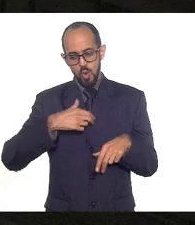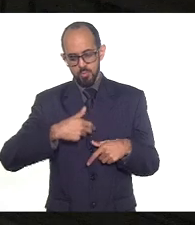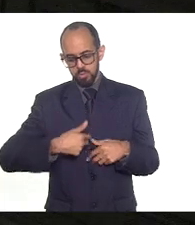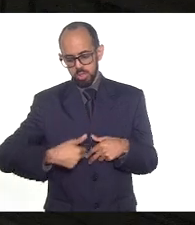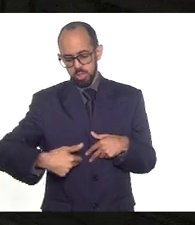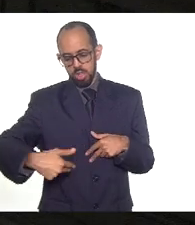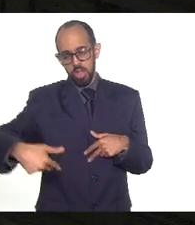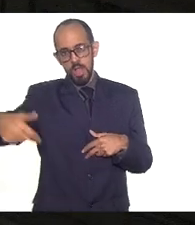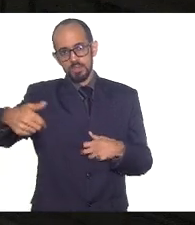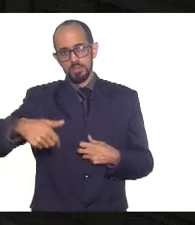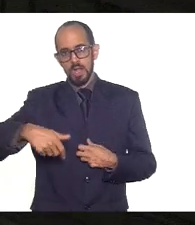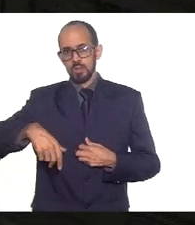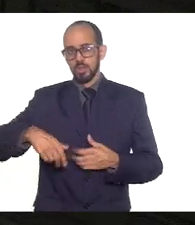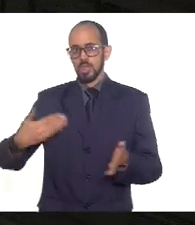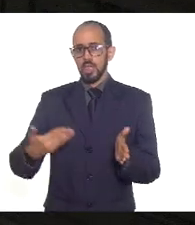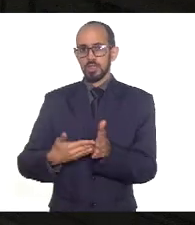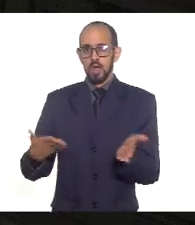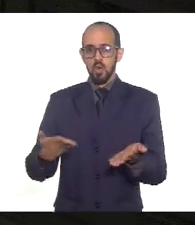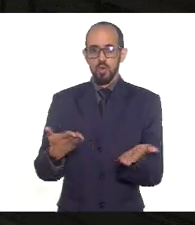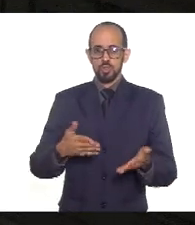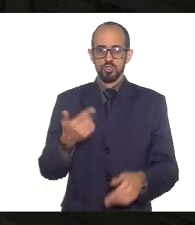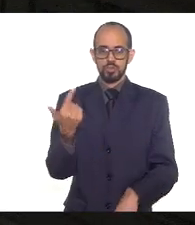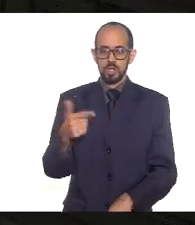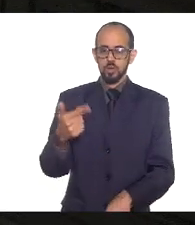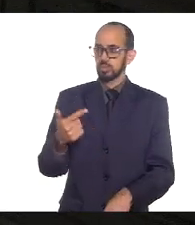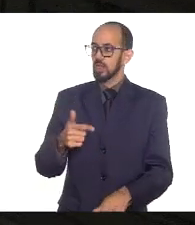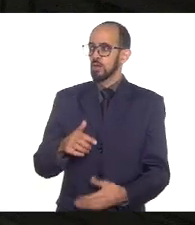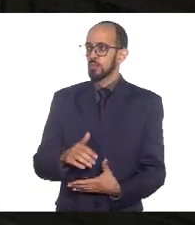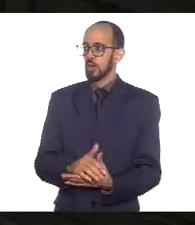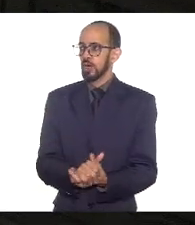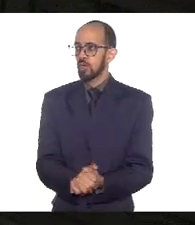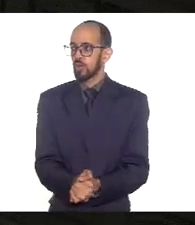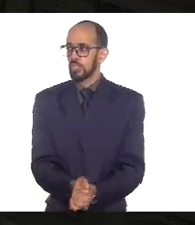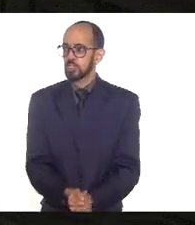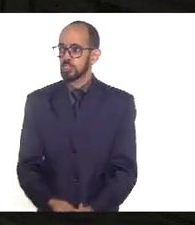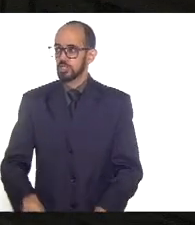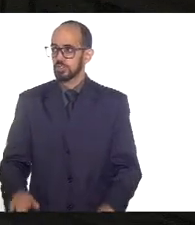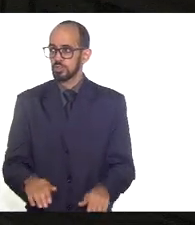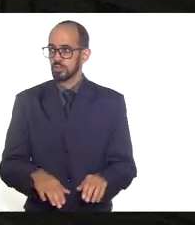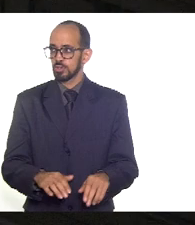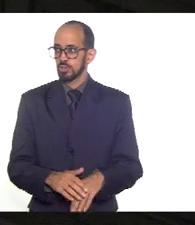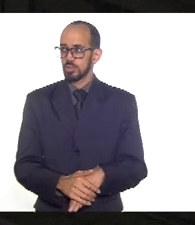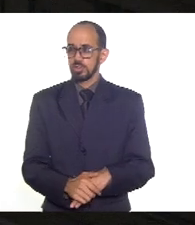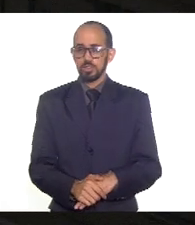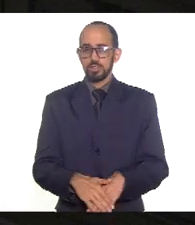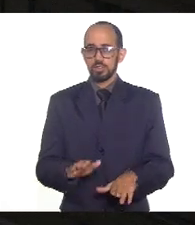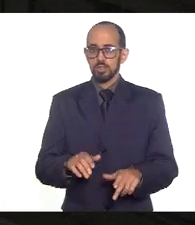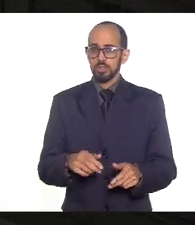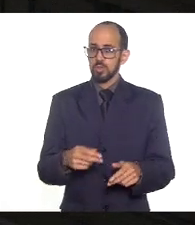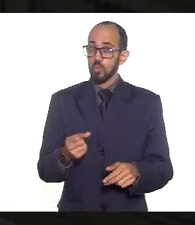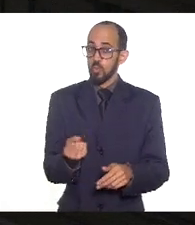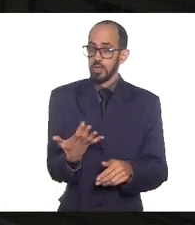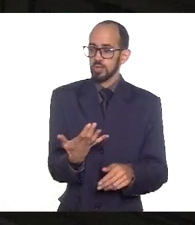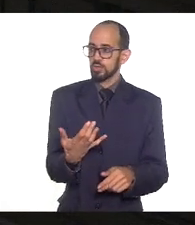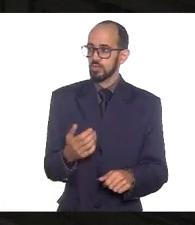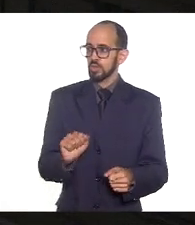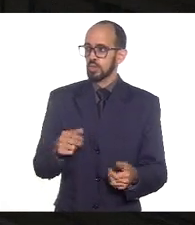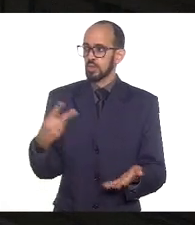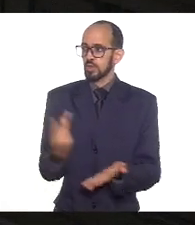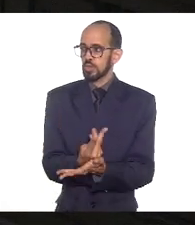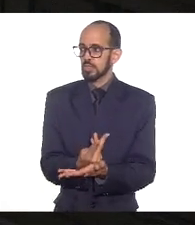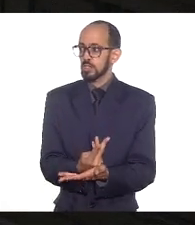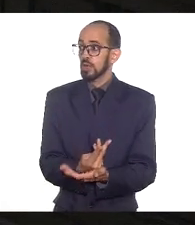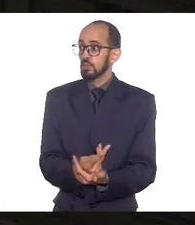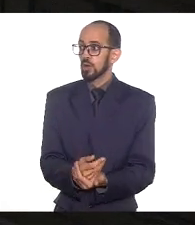trilhos e até hoje você não tem um debate fundamental trazendo o quanto que esses acidentes são